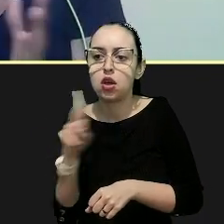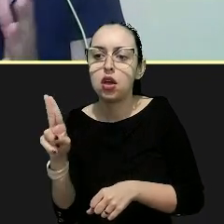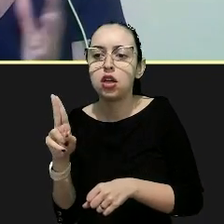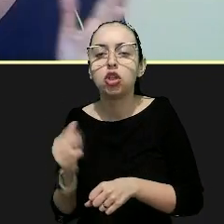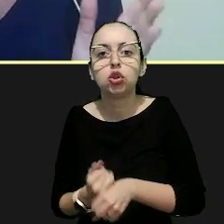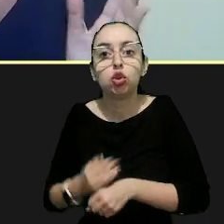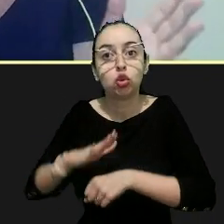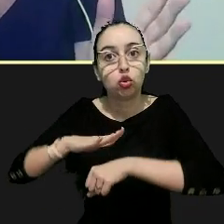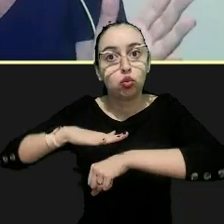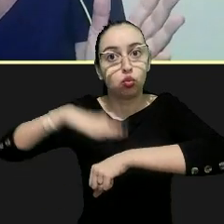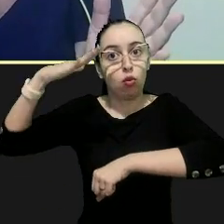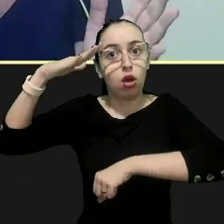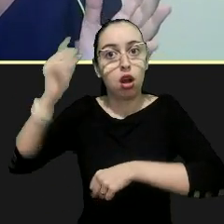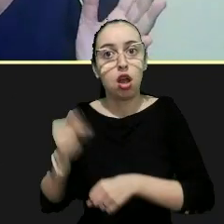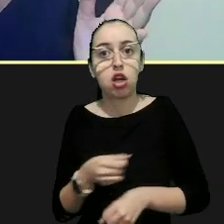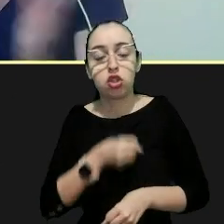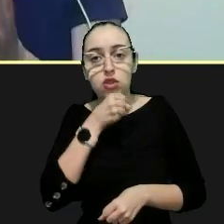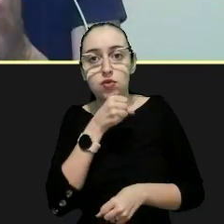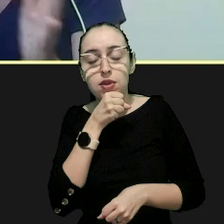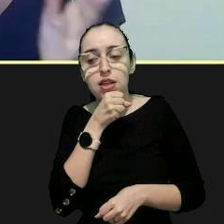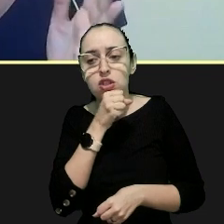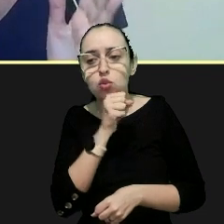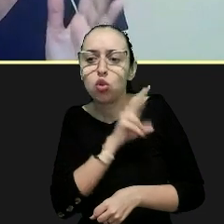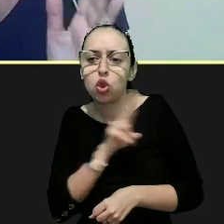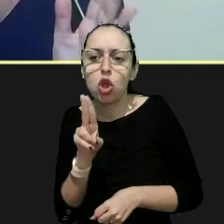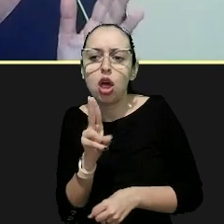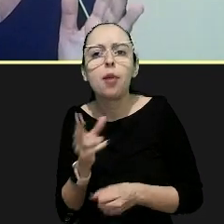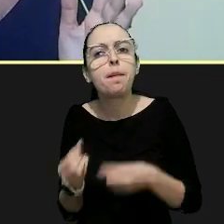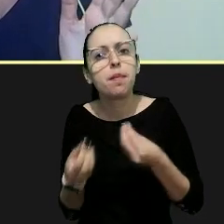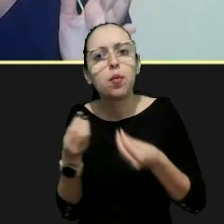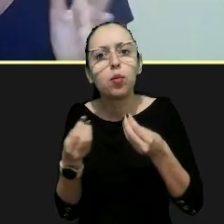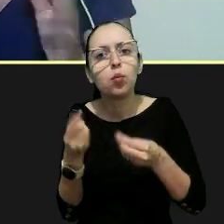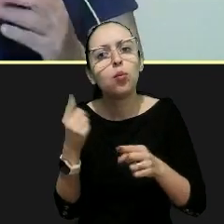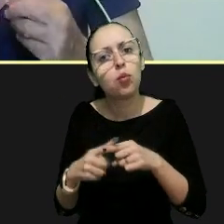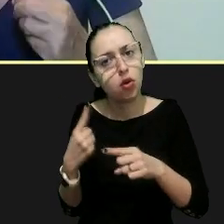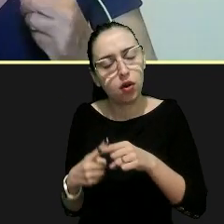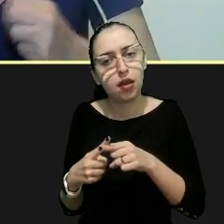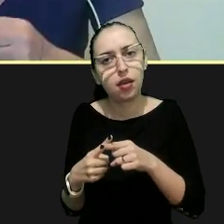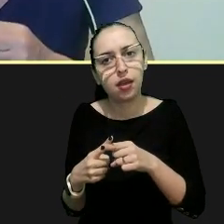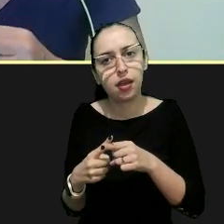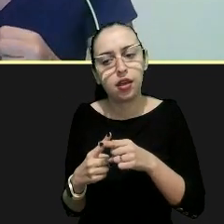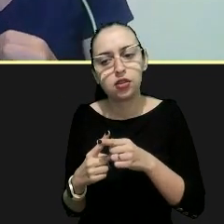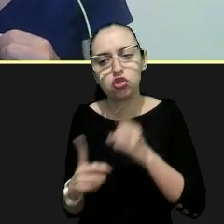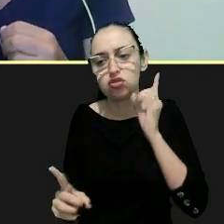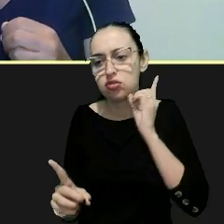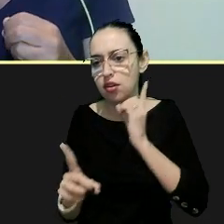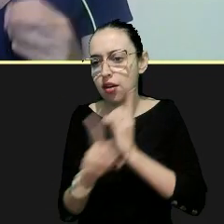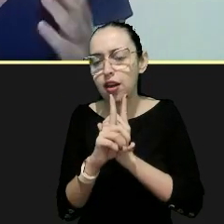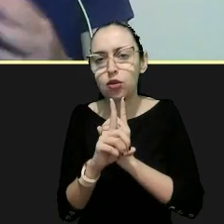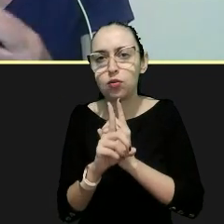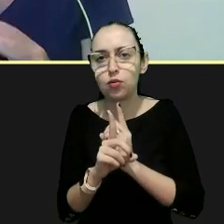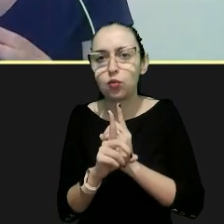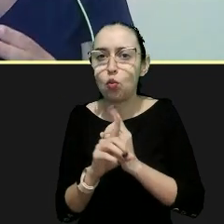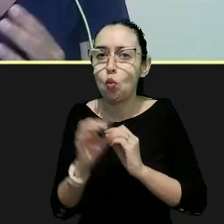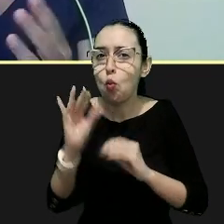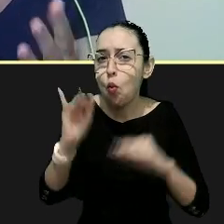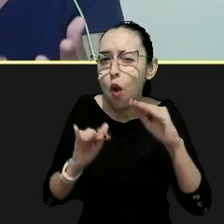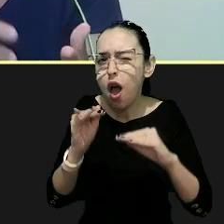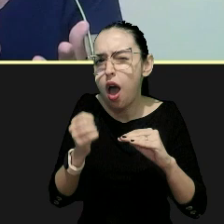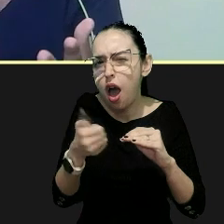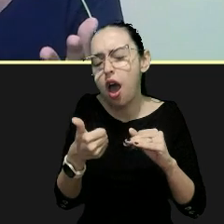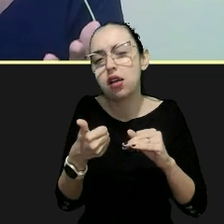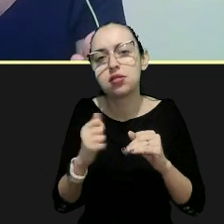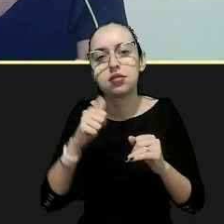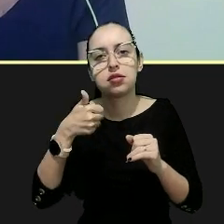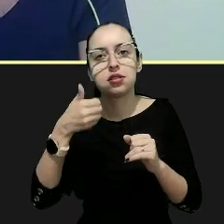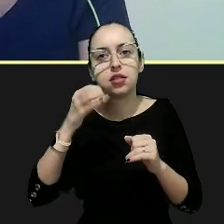nonagenários chamados superidosos. Eles só são chamados superidosos porque eles chegaram há quase 100 anos